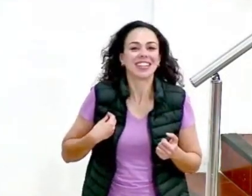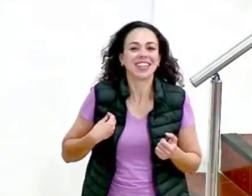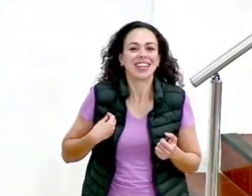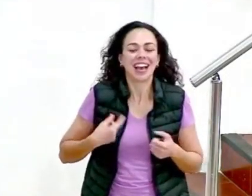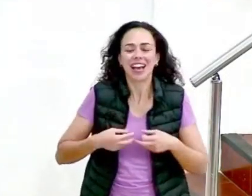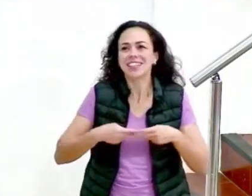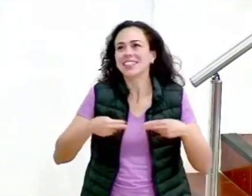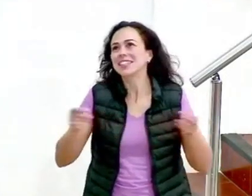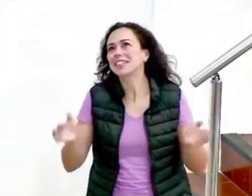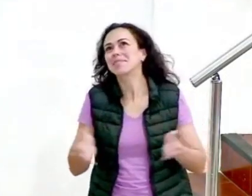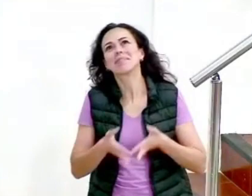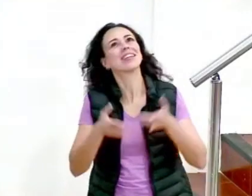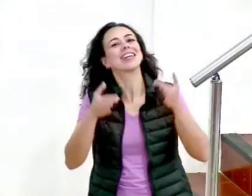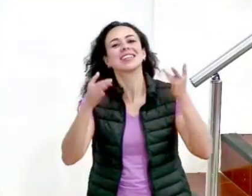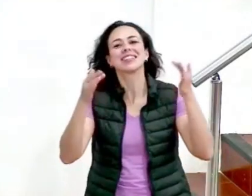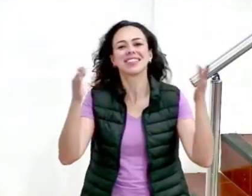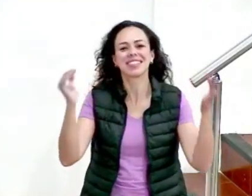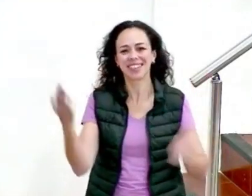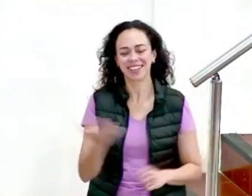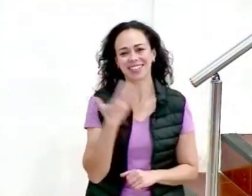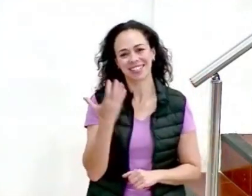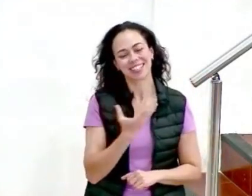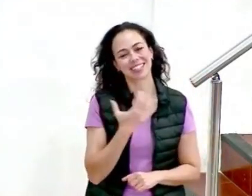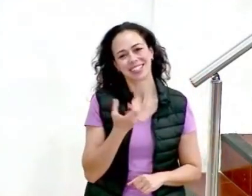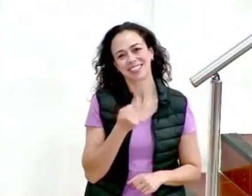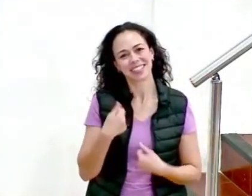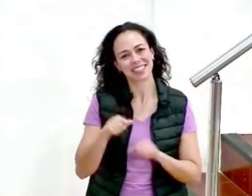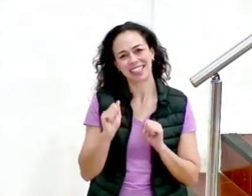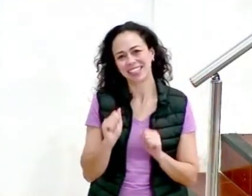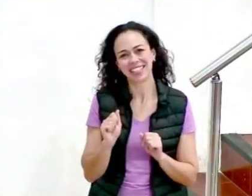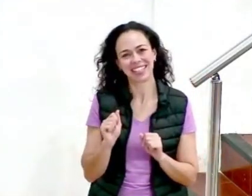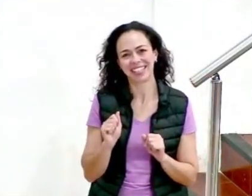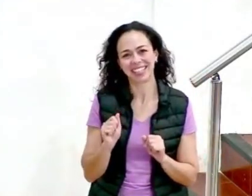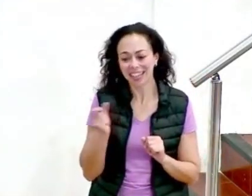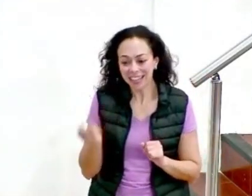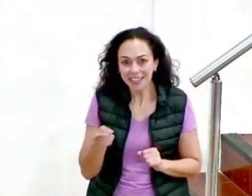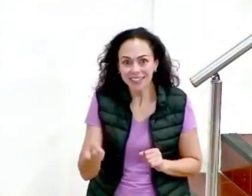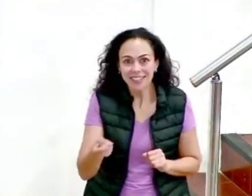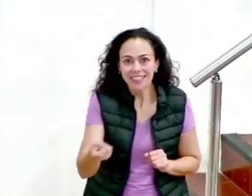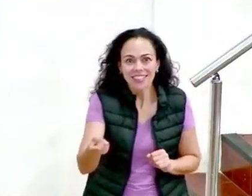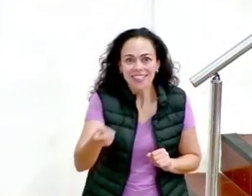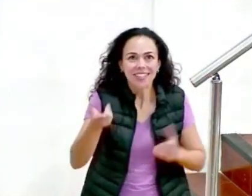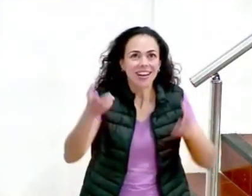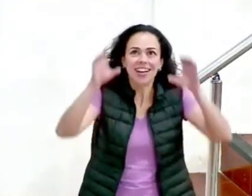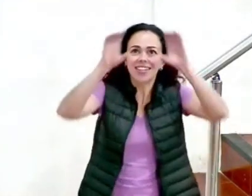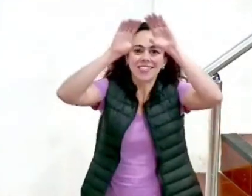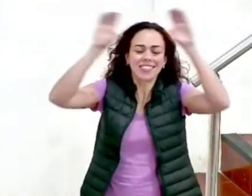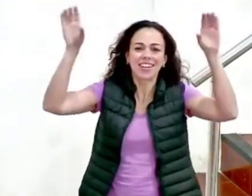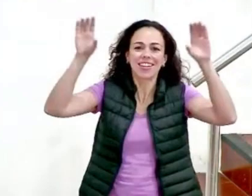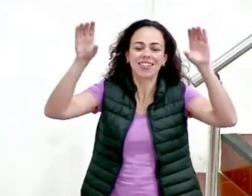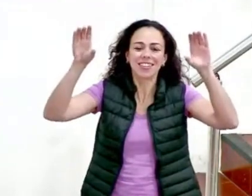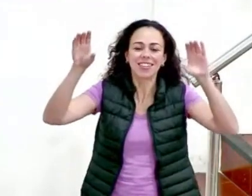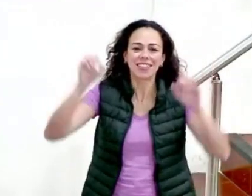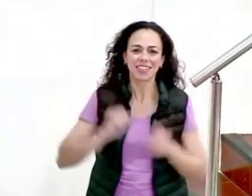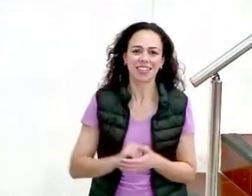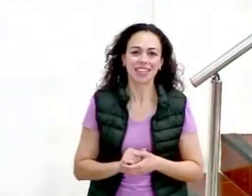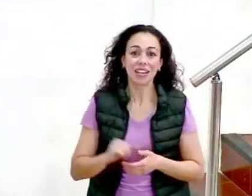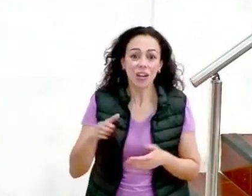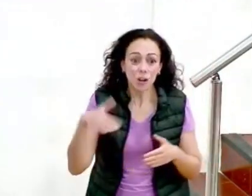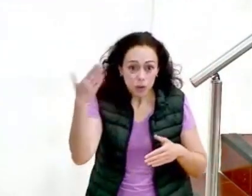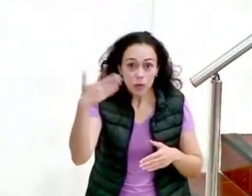da eternidade. E quando as pessoas passarem a conhecer o mesmo Deus que você